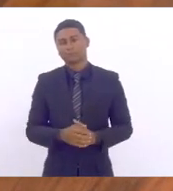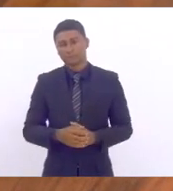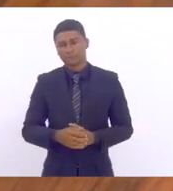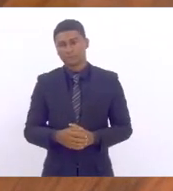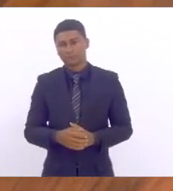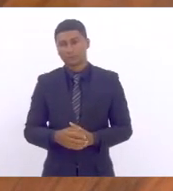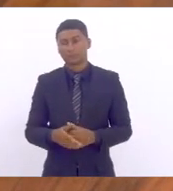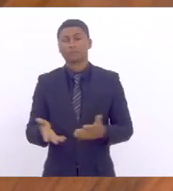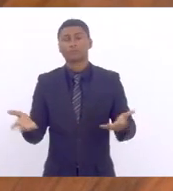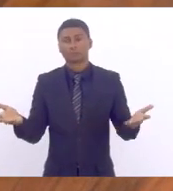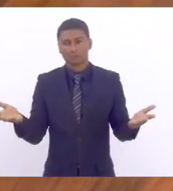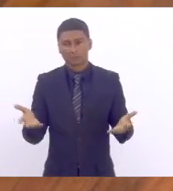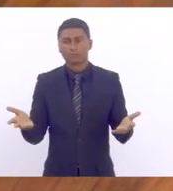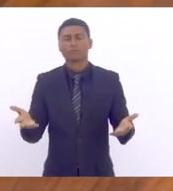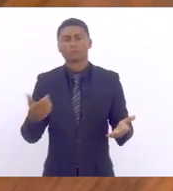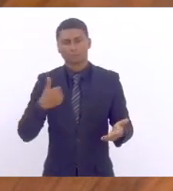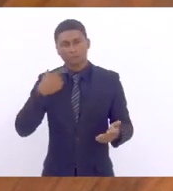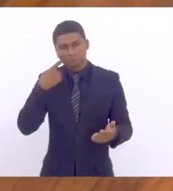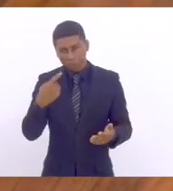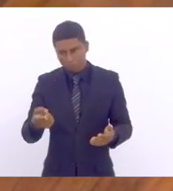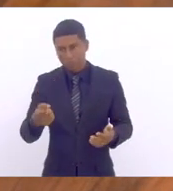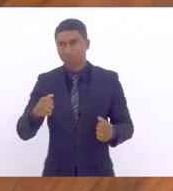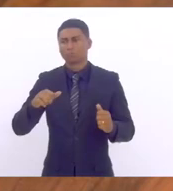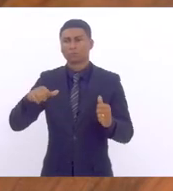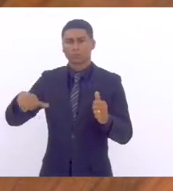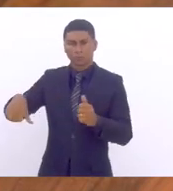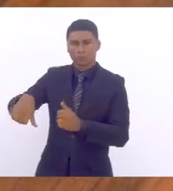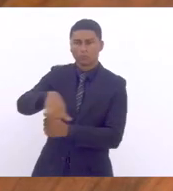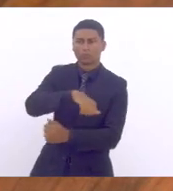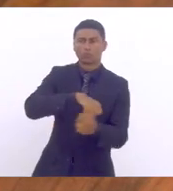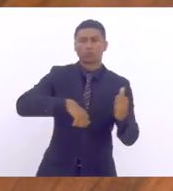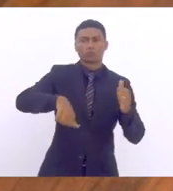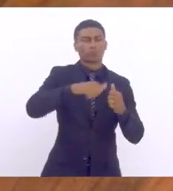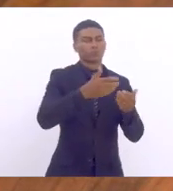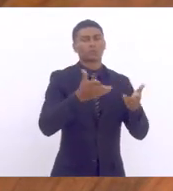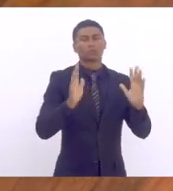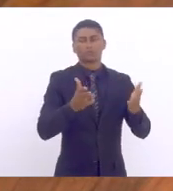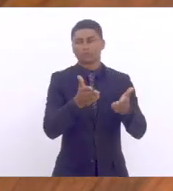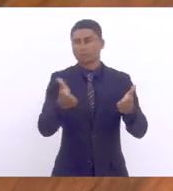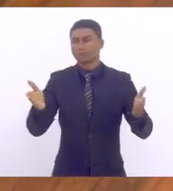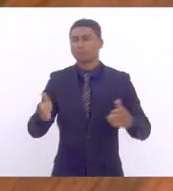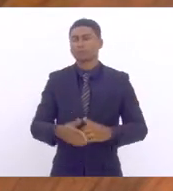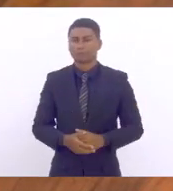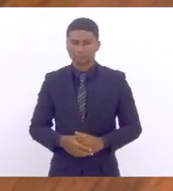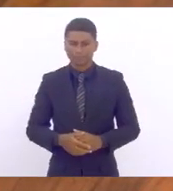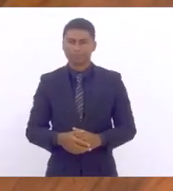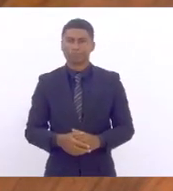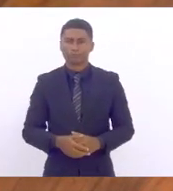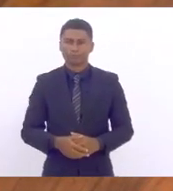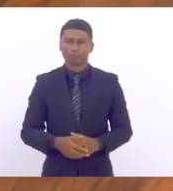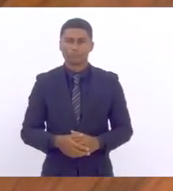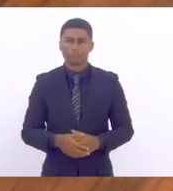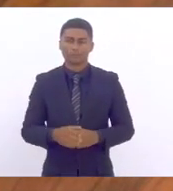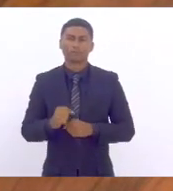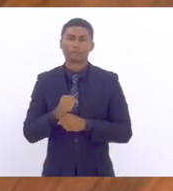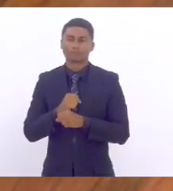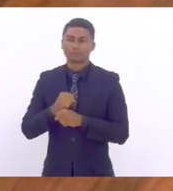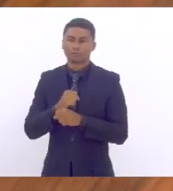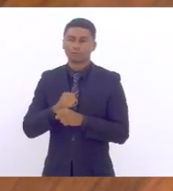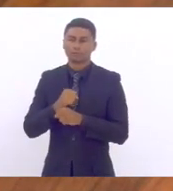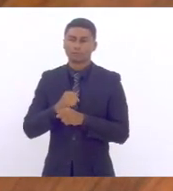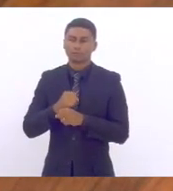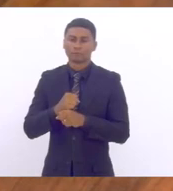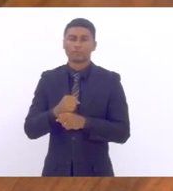uma evolução clara na forma de tratamento dessa questão ao longo desse período e ao longo de